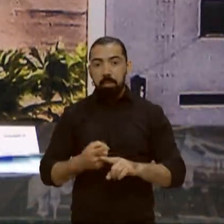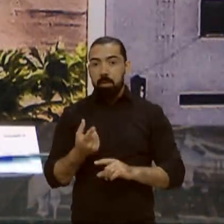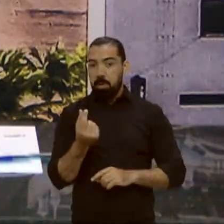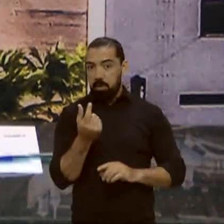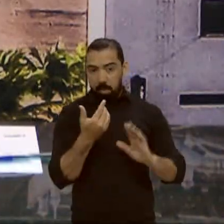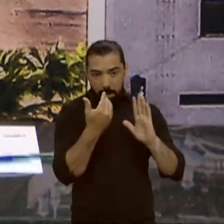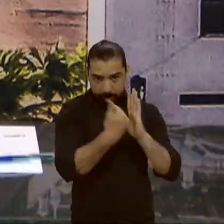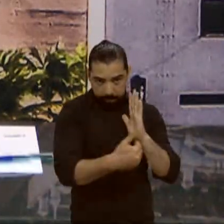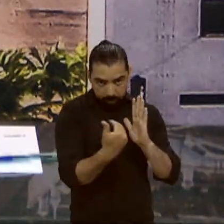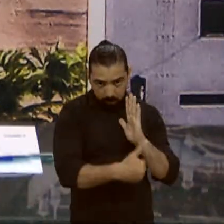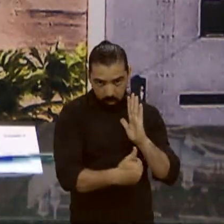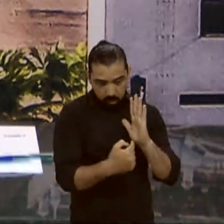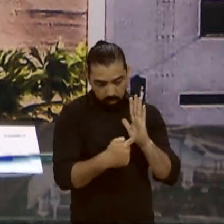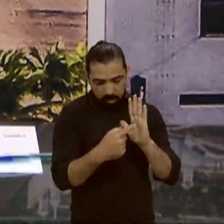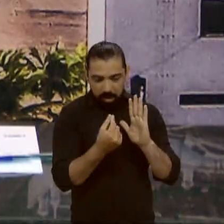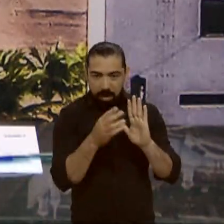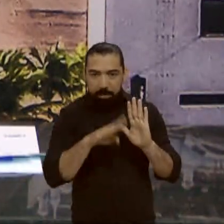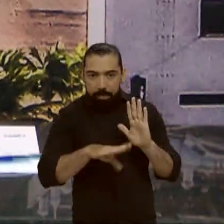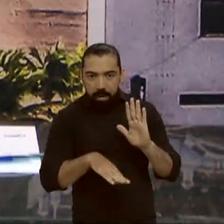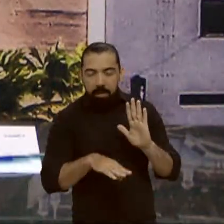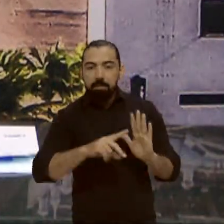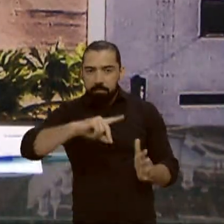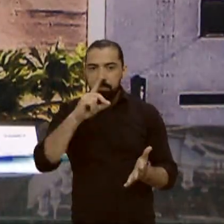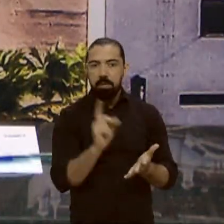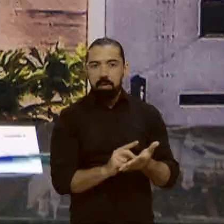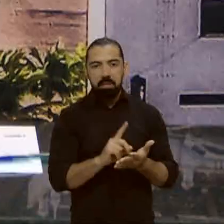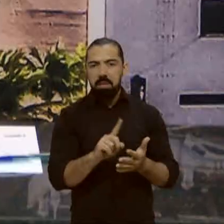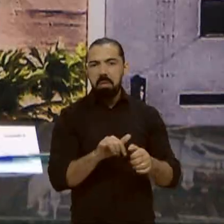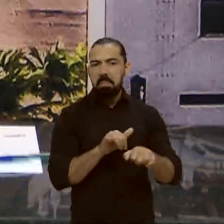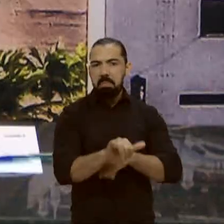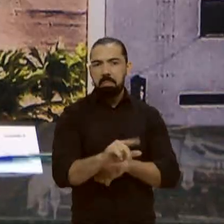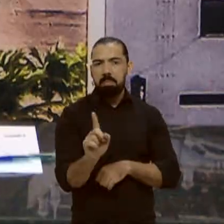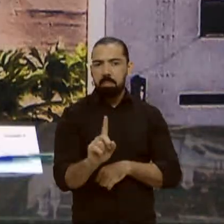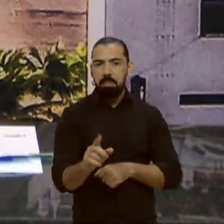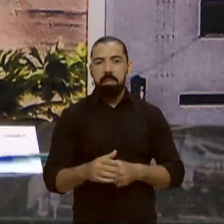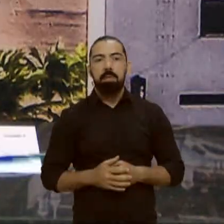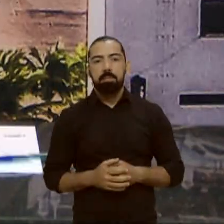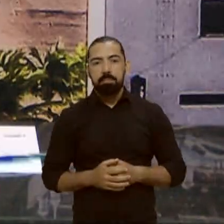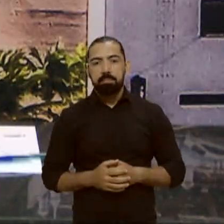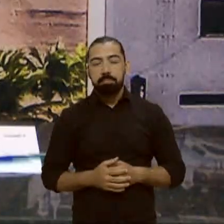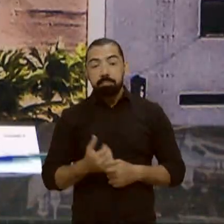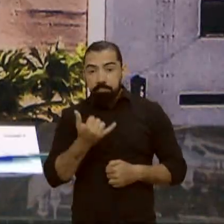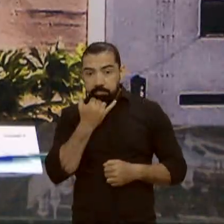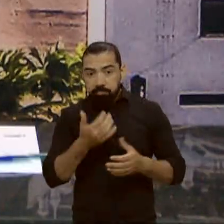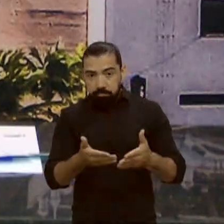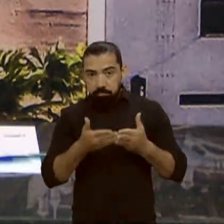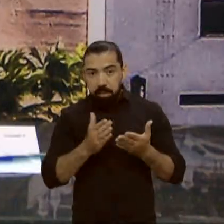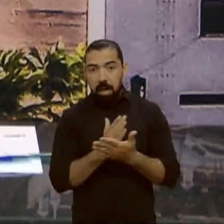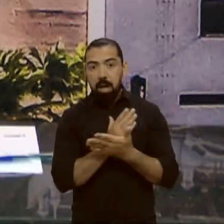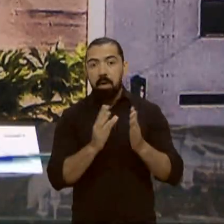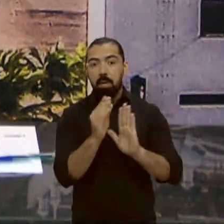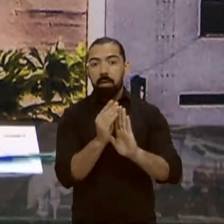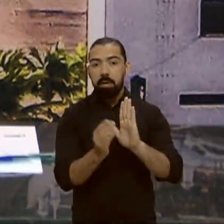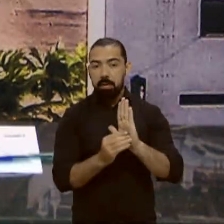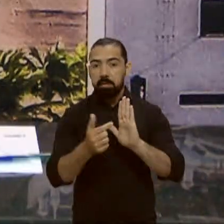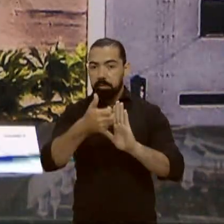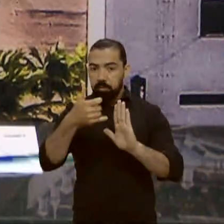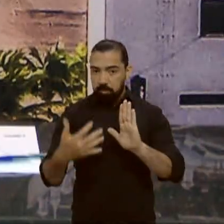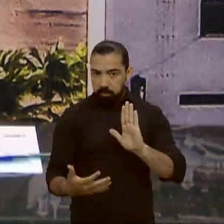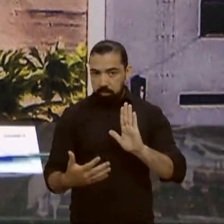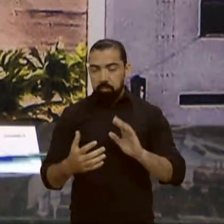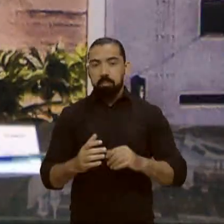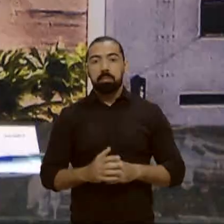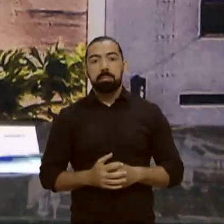fato promoções e não ilusões. Permita-me trazer aqui alguns números que ilustram a